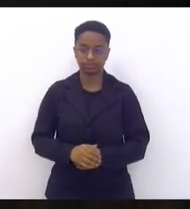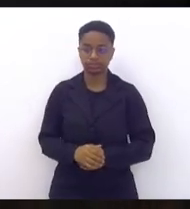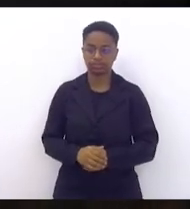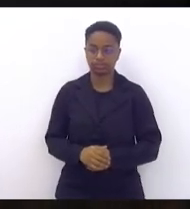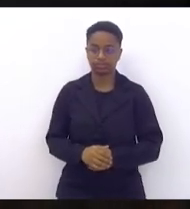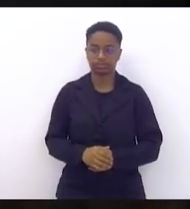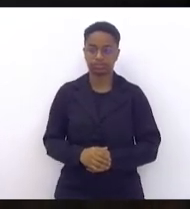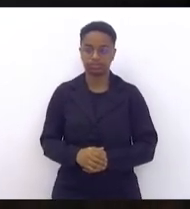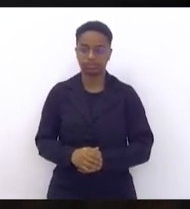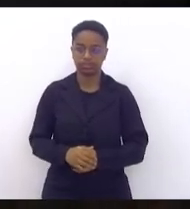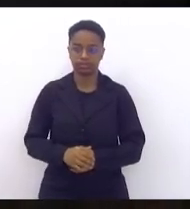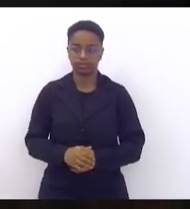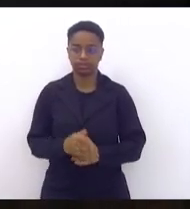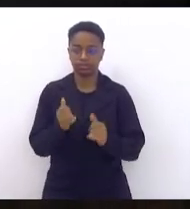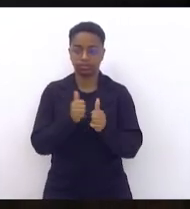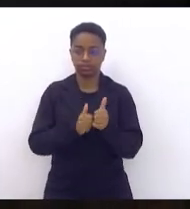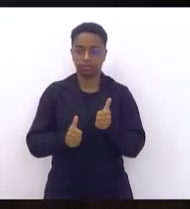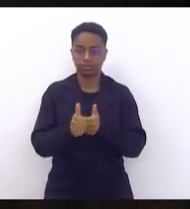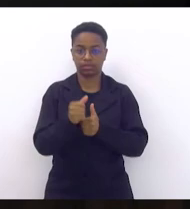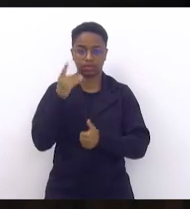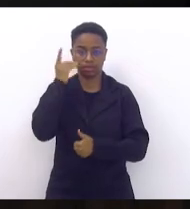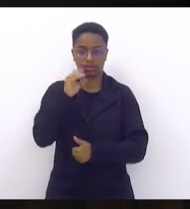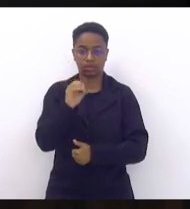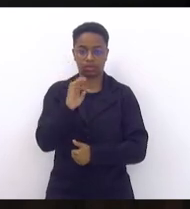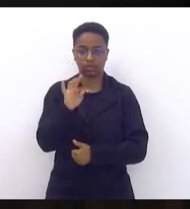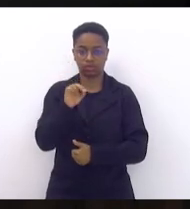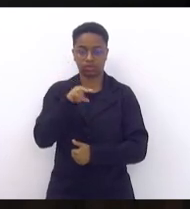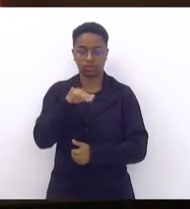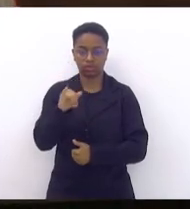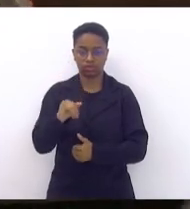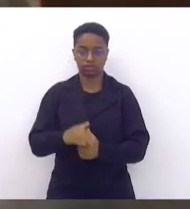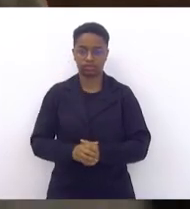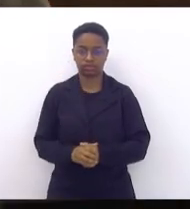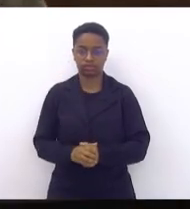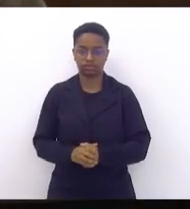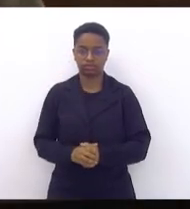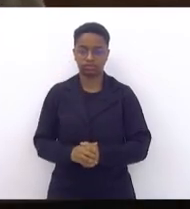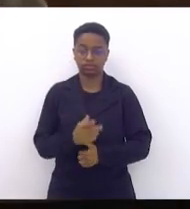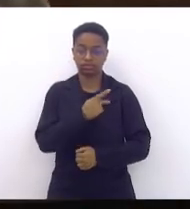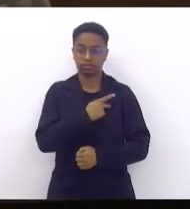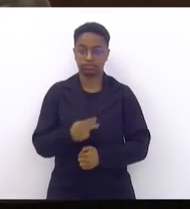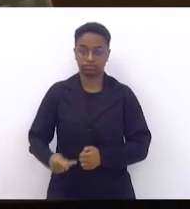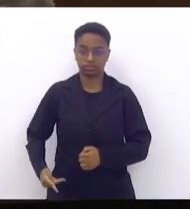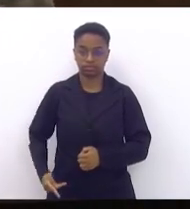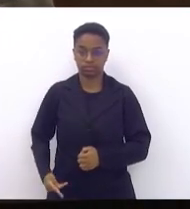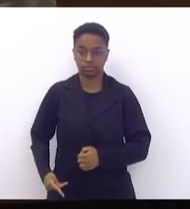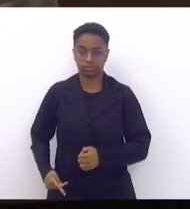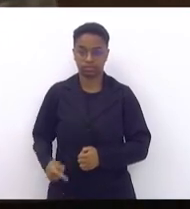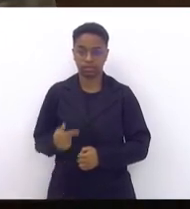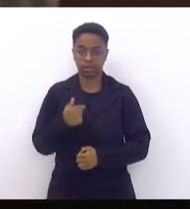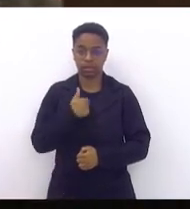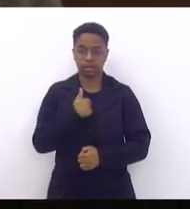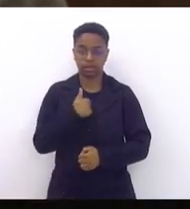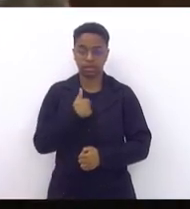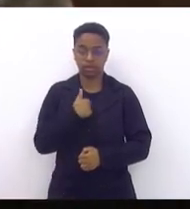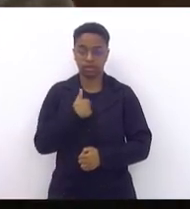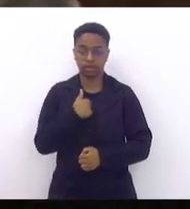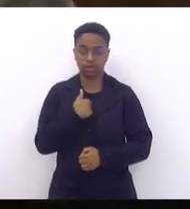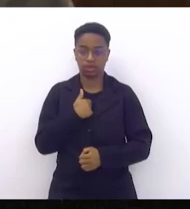Deputado, ordem, senhor presidente. Deputado Tony de Paula Pai, por favor. Senhor presidente, eu tomei a